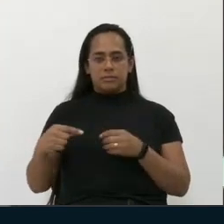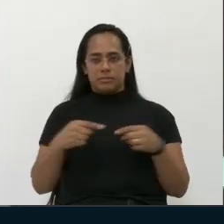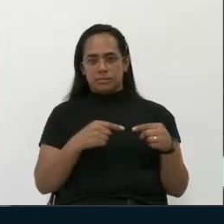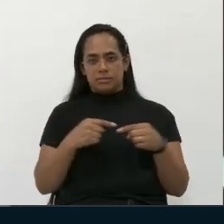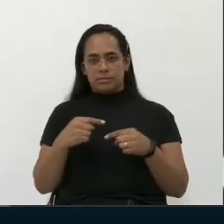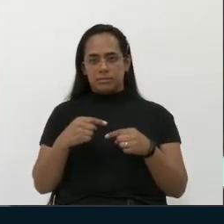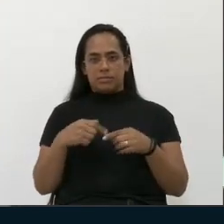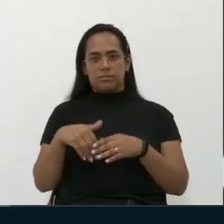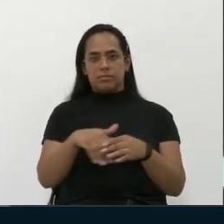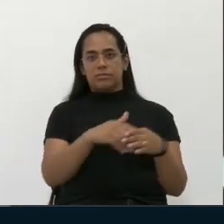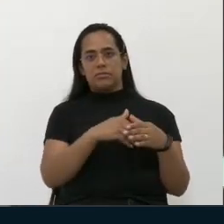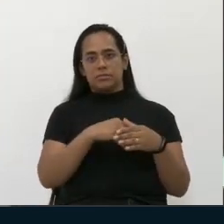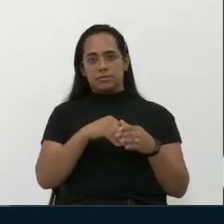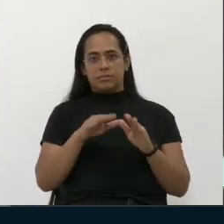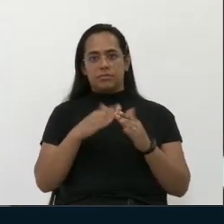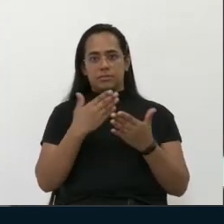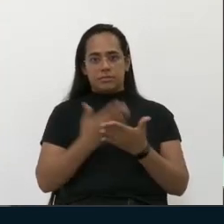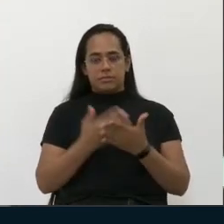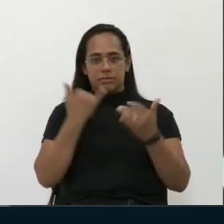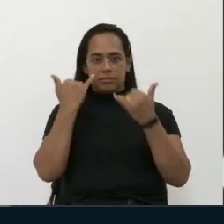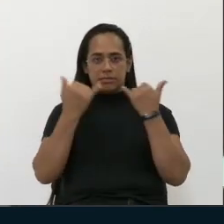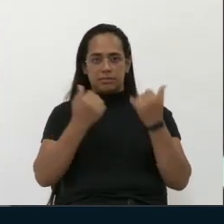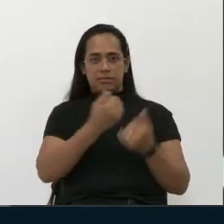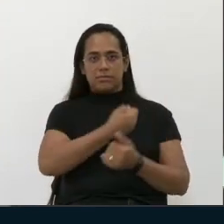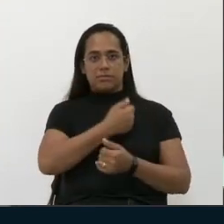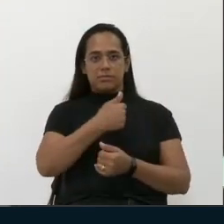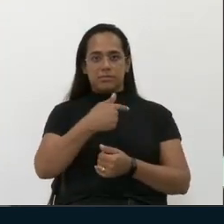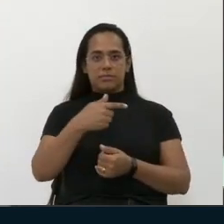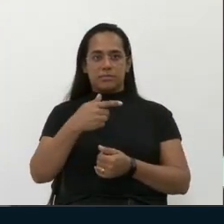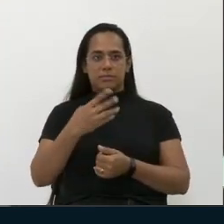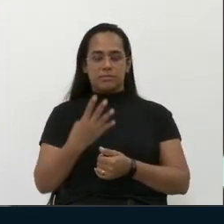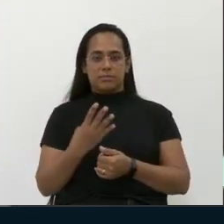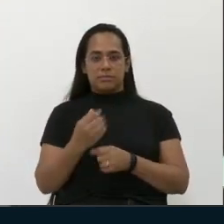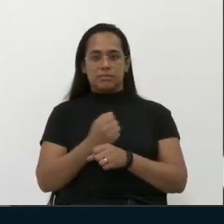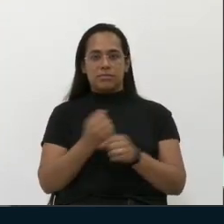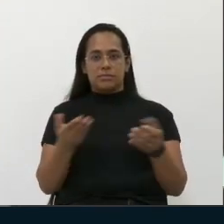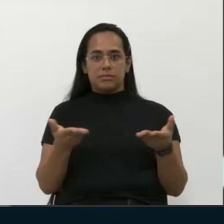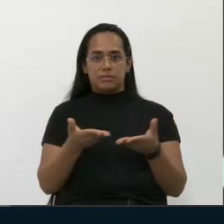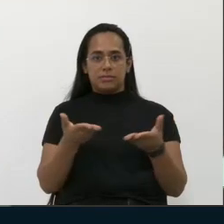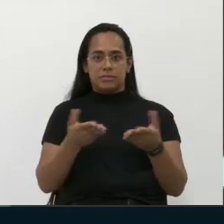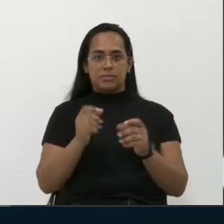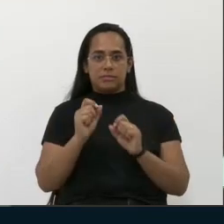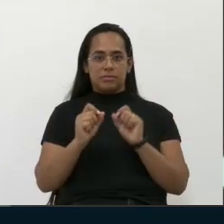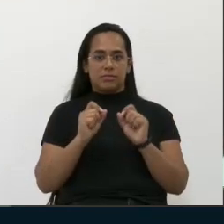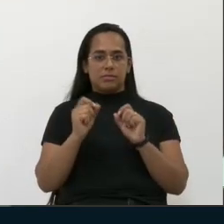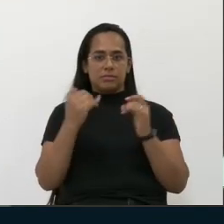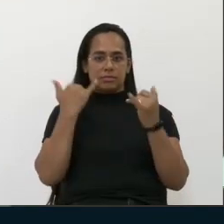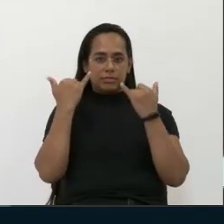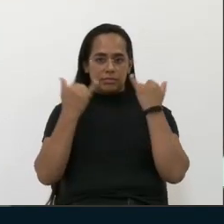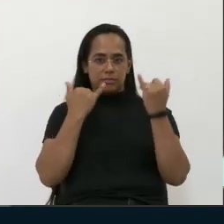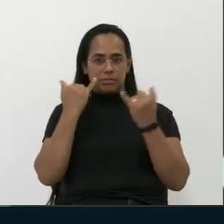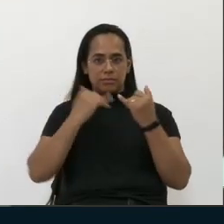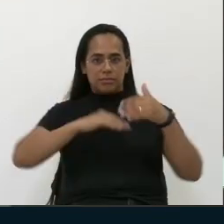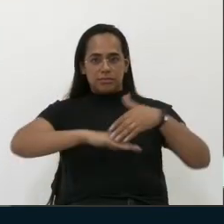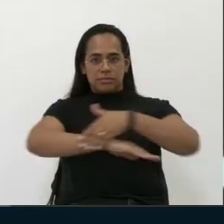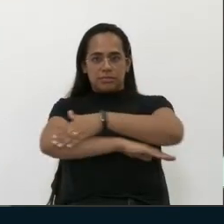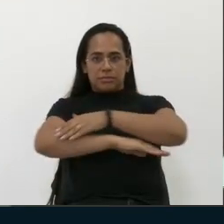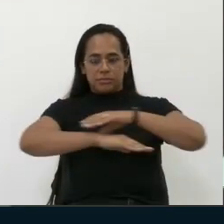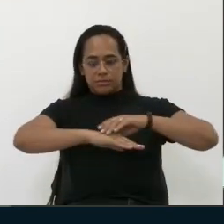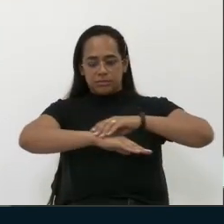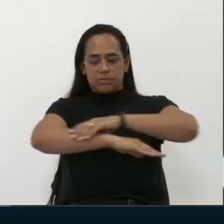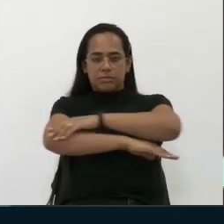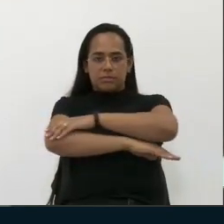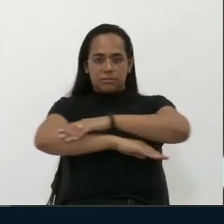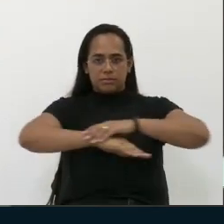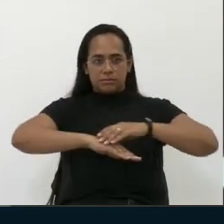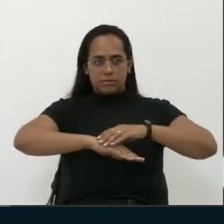discussão e votação do requerimento de informação número 74-2024. Informações sobre pavimentação asfáltica para toda a extensão